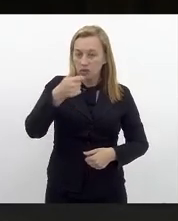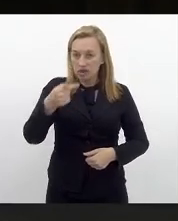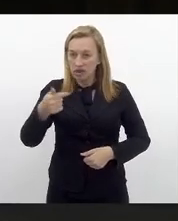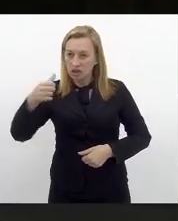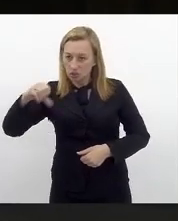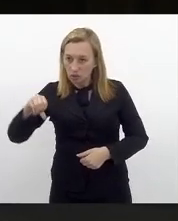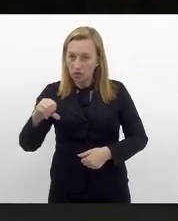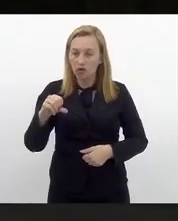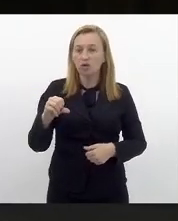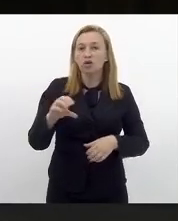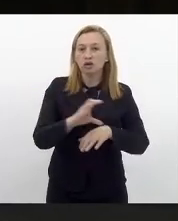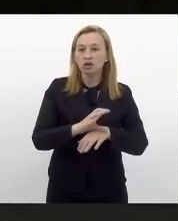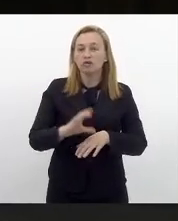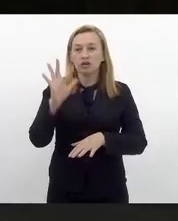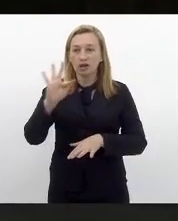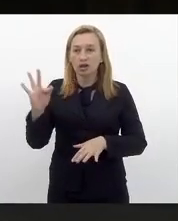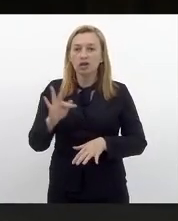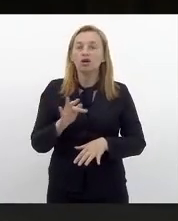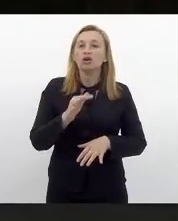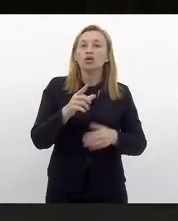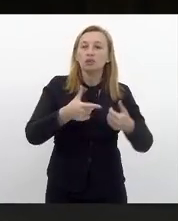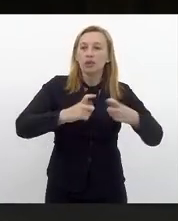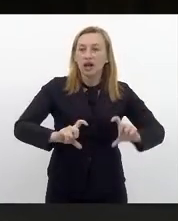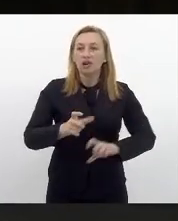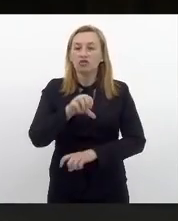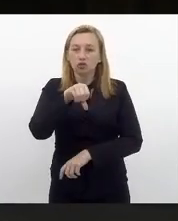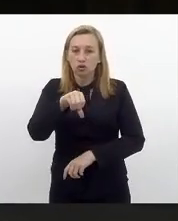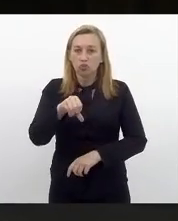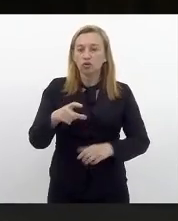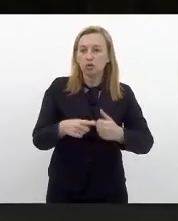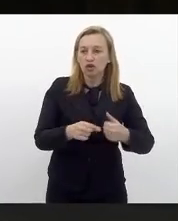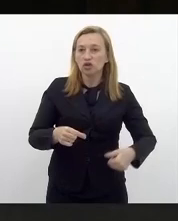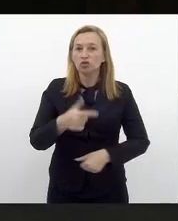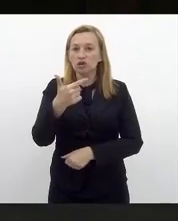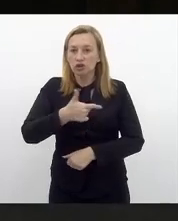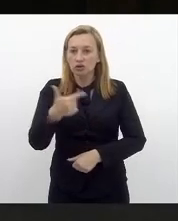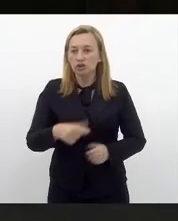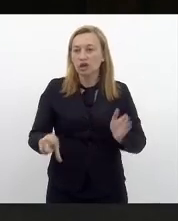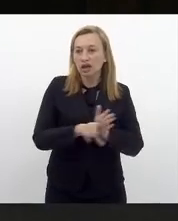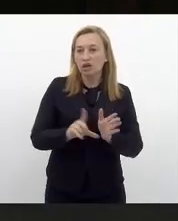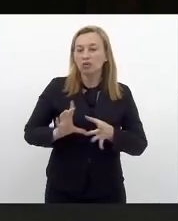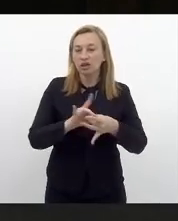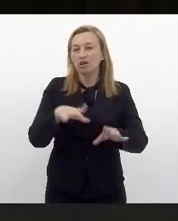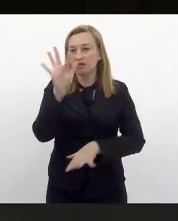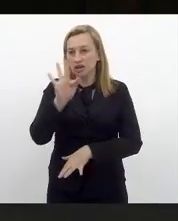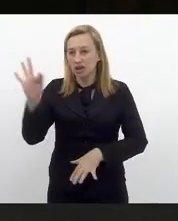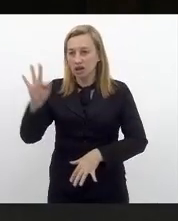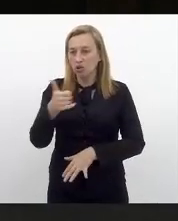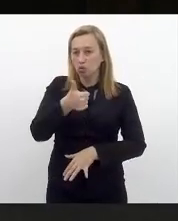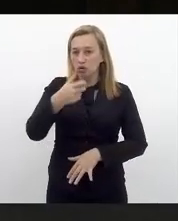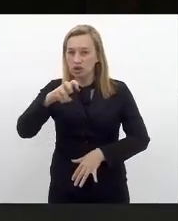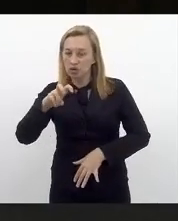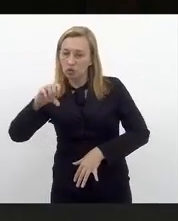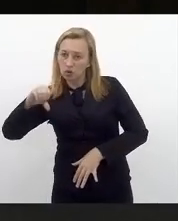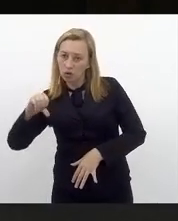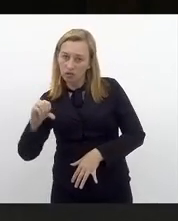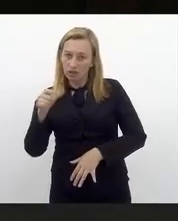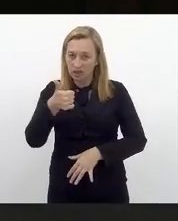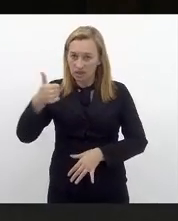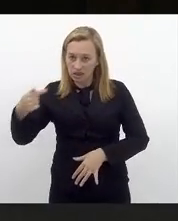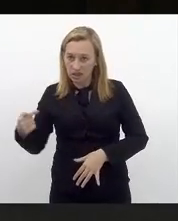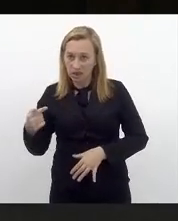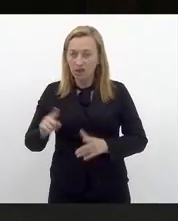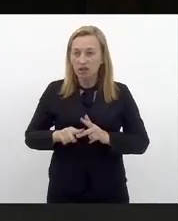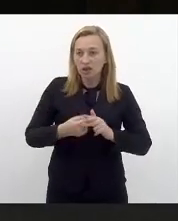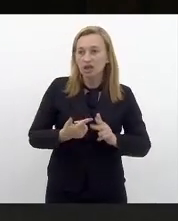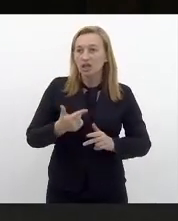e os Fundos que se enquadram no parágrafo 9º do artigo 2º da lei complementar Federal 159 de 17